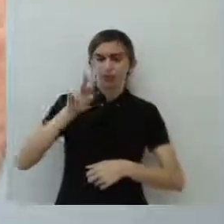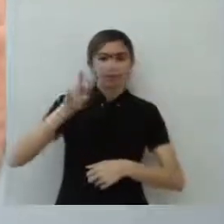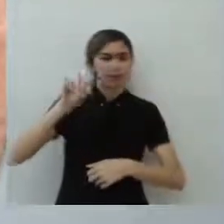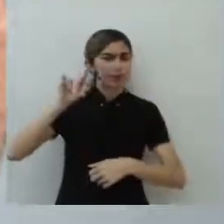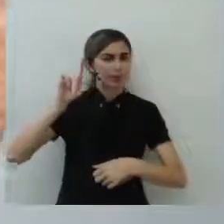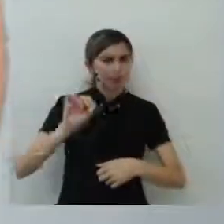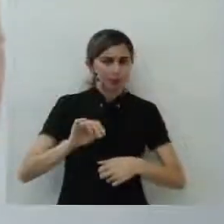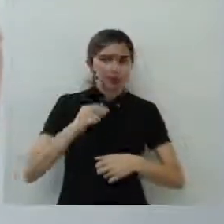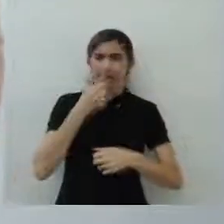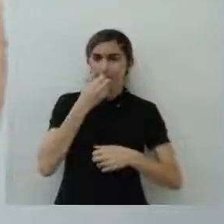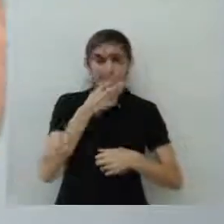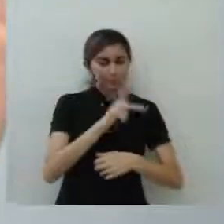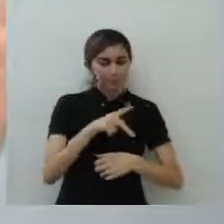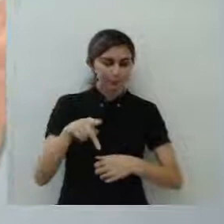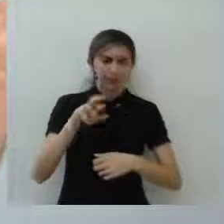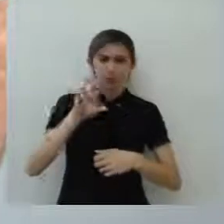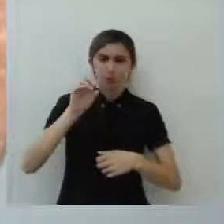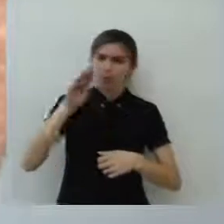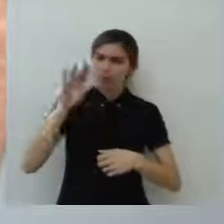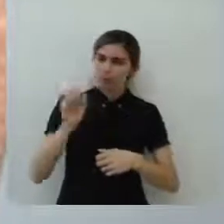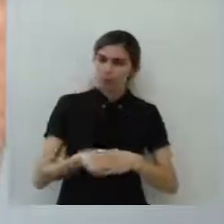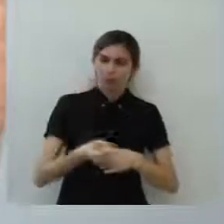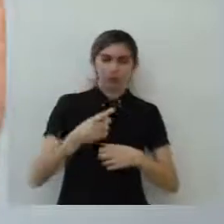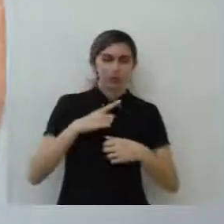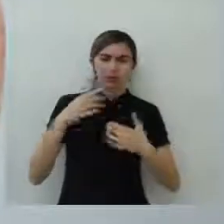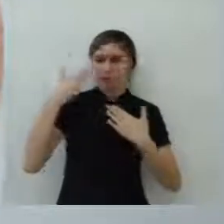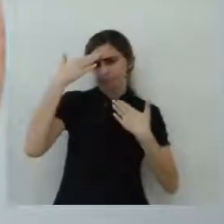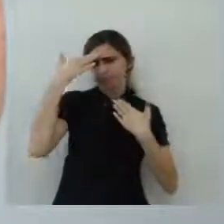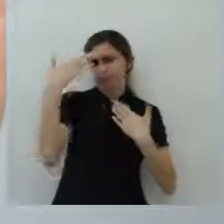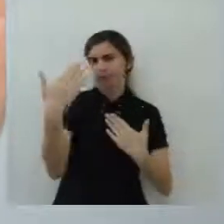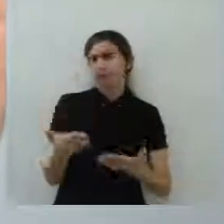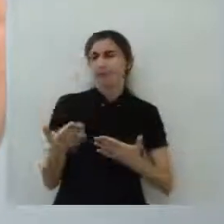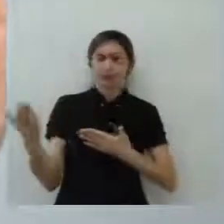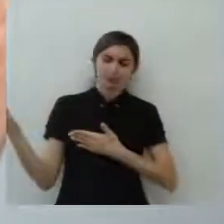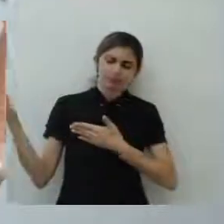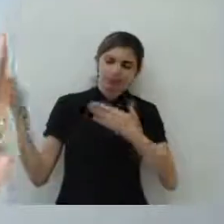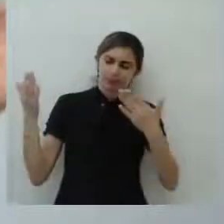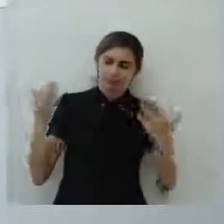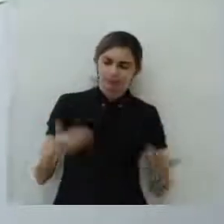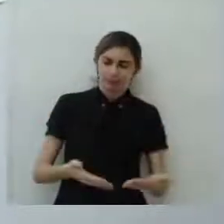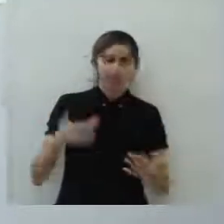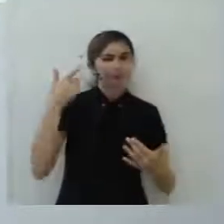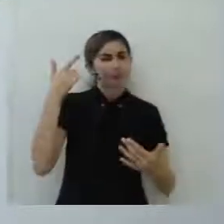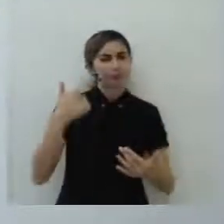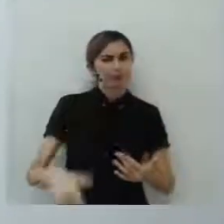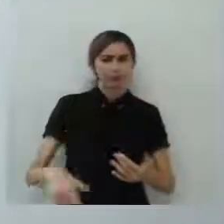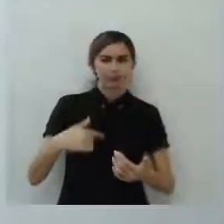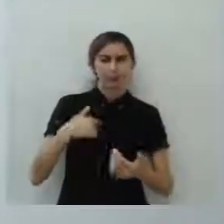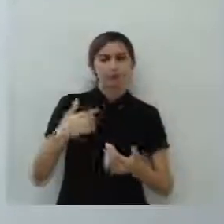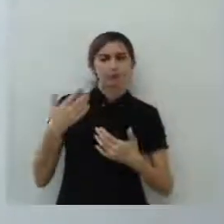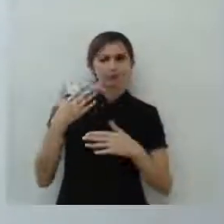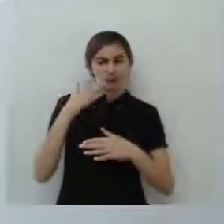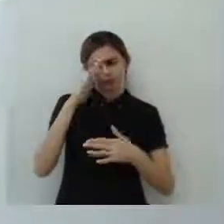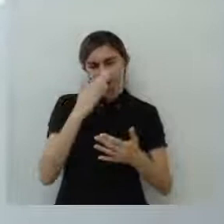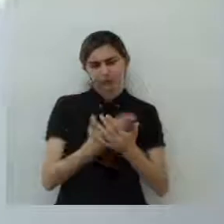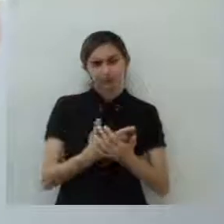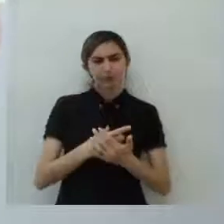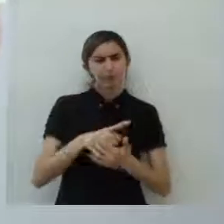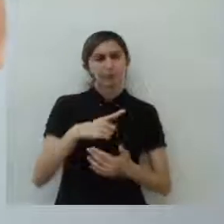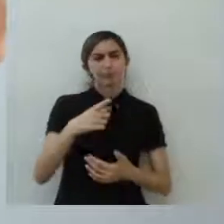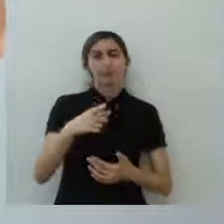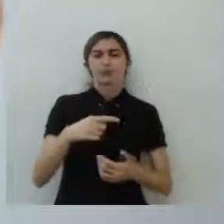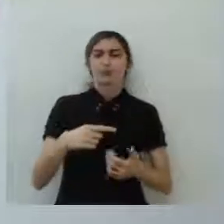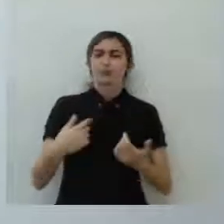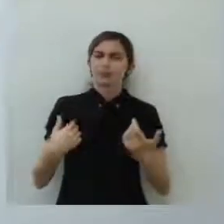Dantas? Professor Robson, tudo bem? Eu agradeço o convite, mais um convite, agradeço a confiança depositada em